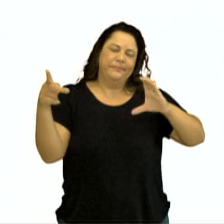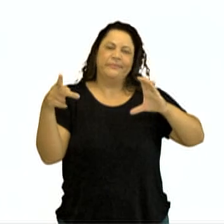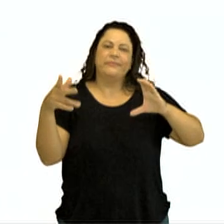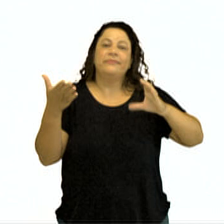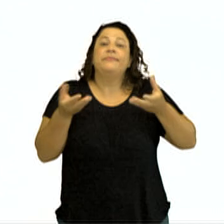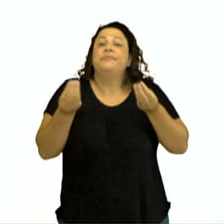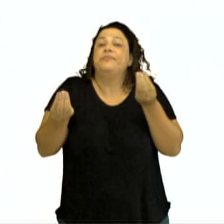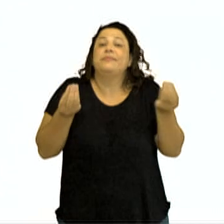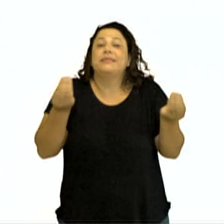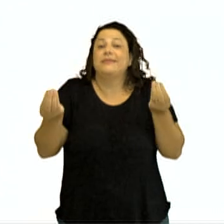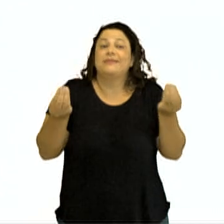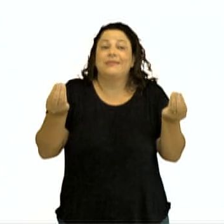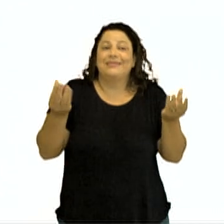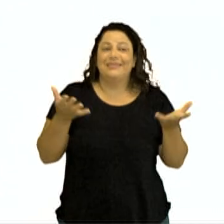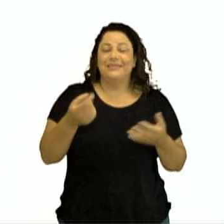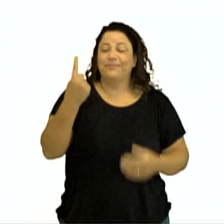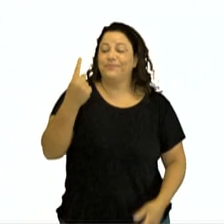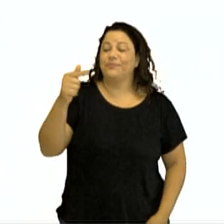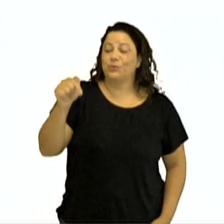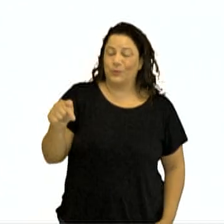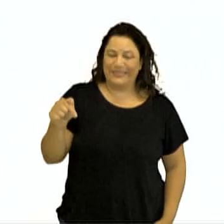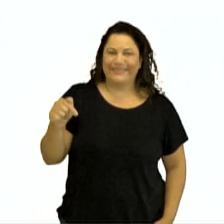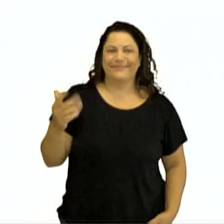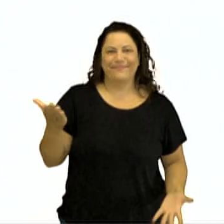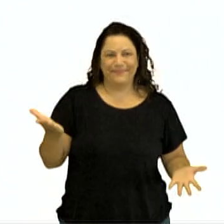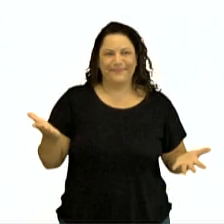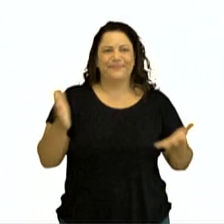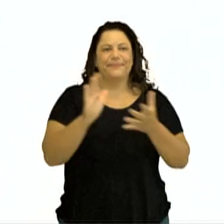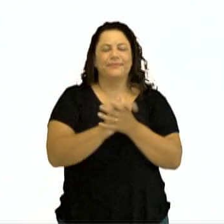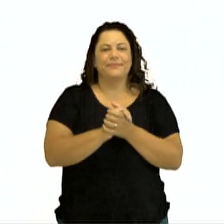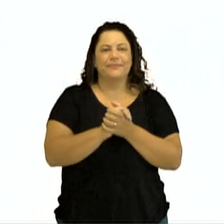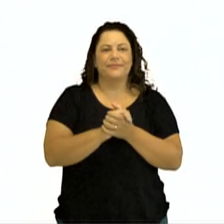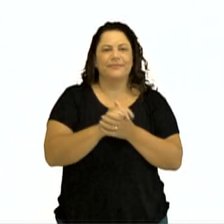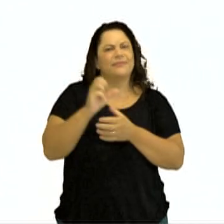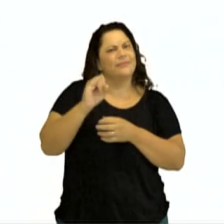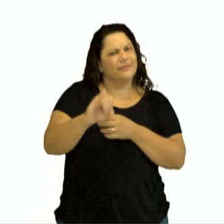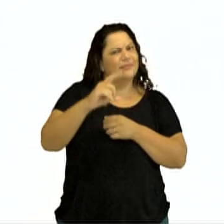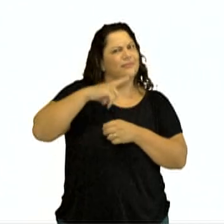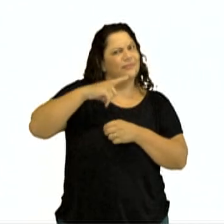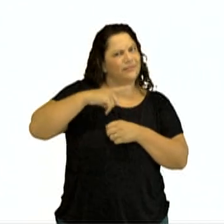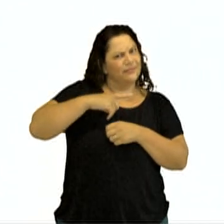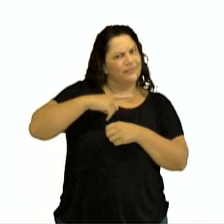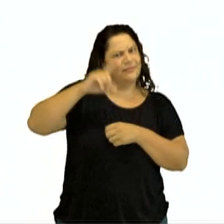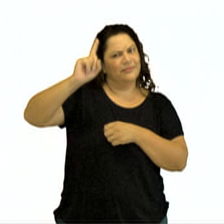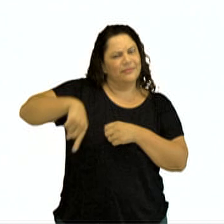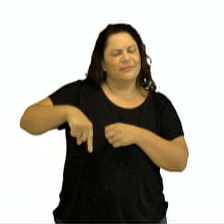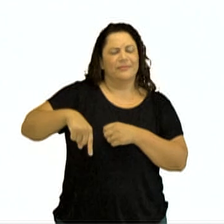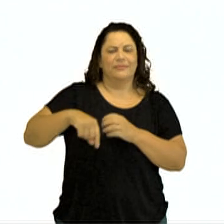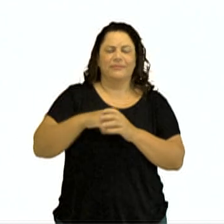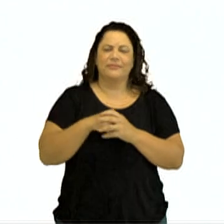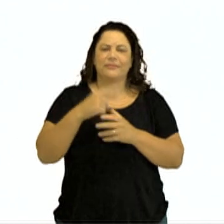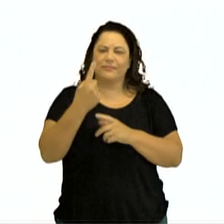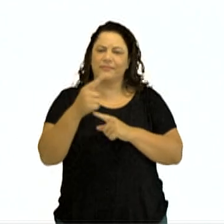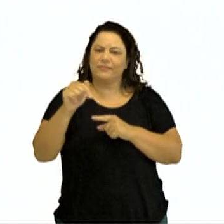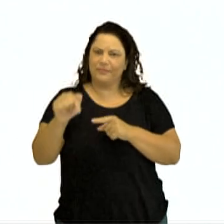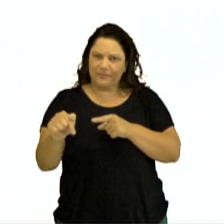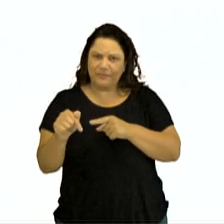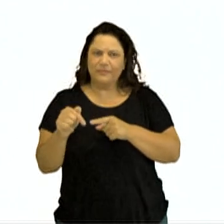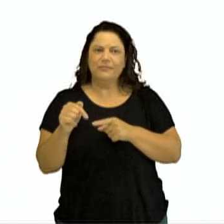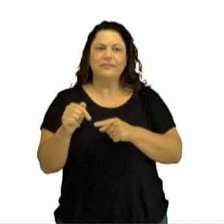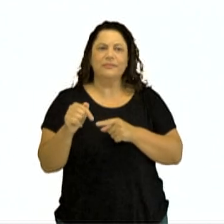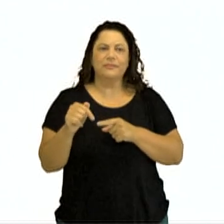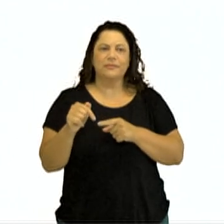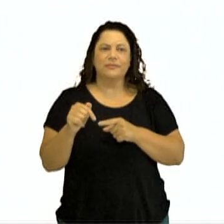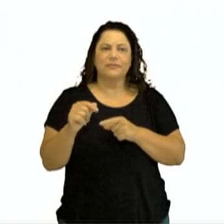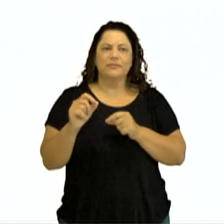17. Carga positiva também é 17. E se a carga positiva é 17 e ela é igual à carga negativa, isso quer dizer que os